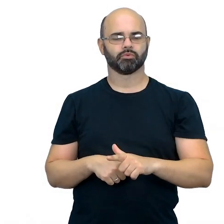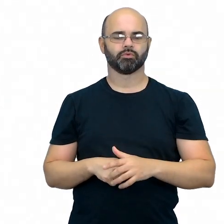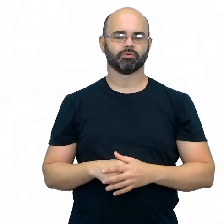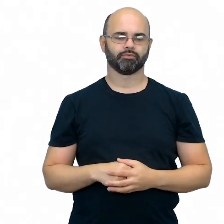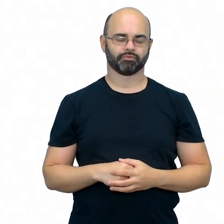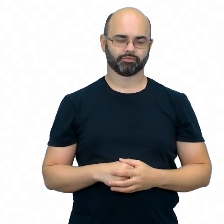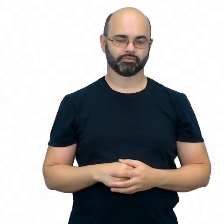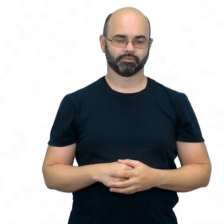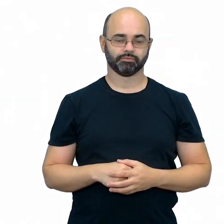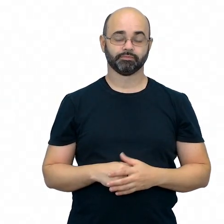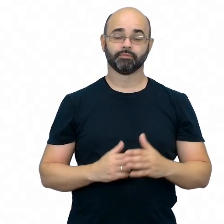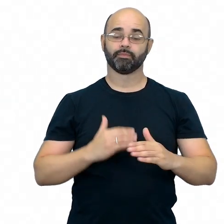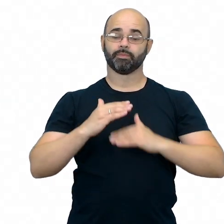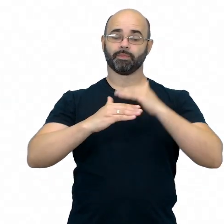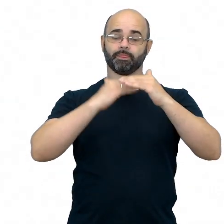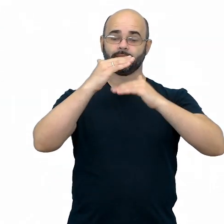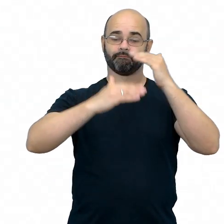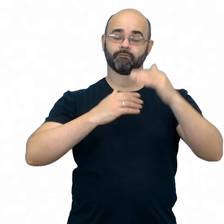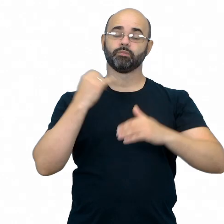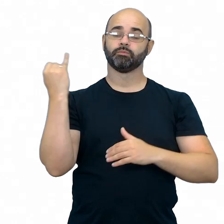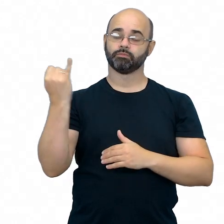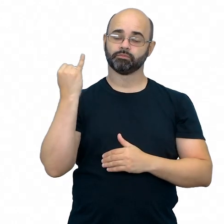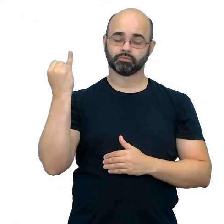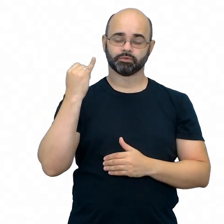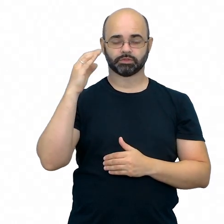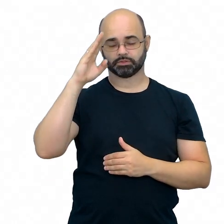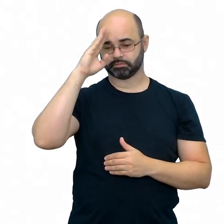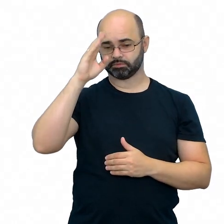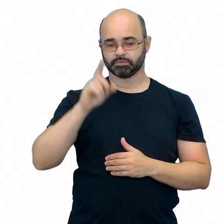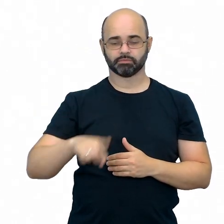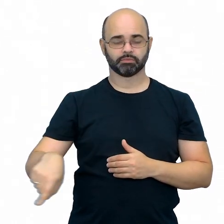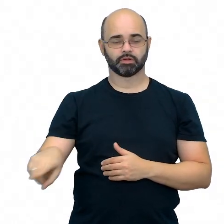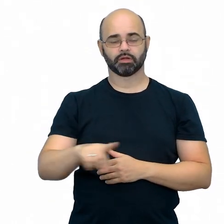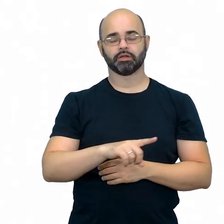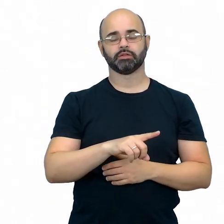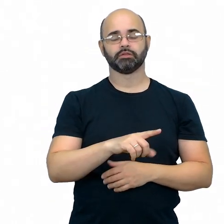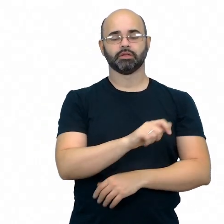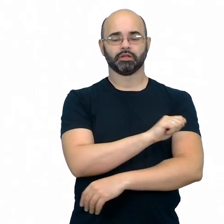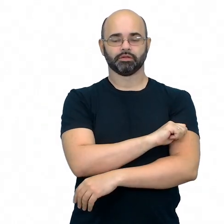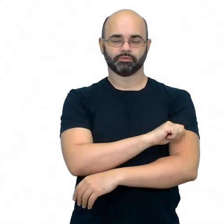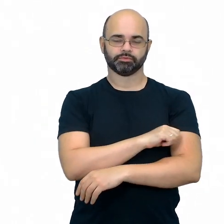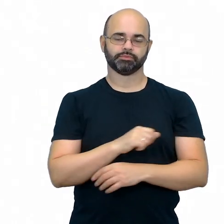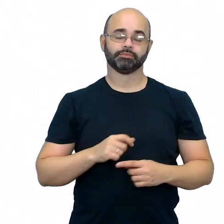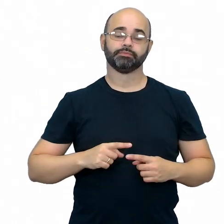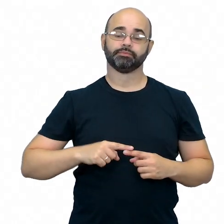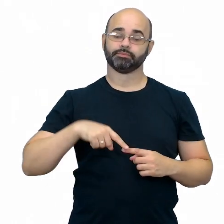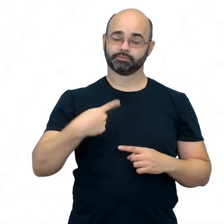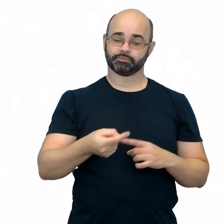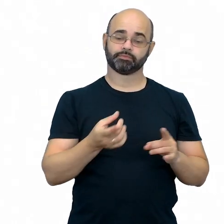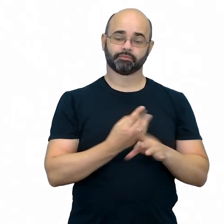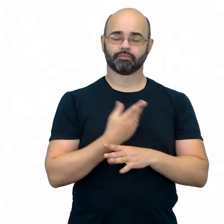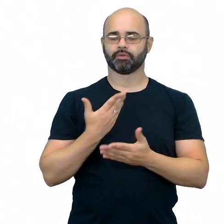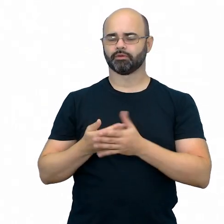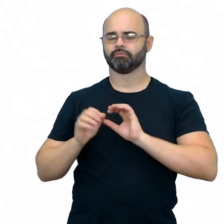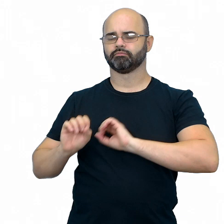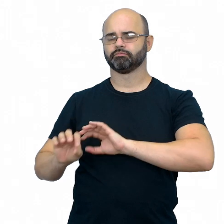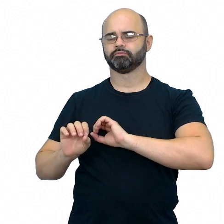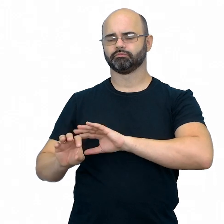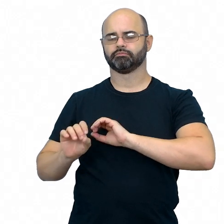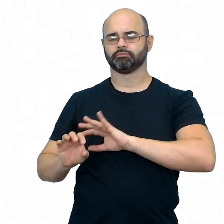esse desenvolvimento com os estudantes. E por fim, depois da aula, vem o nosso